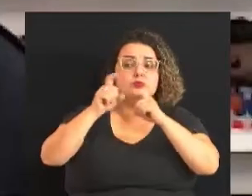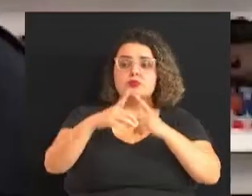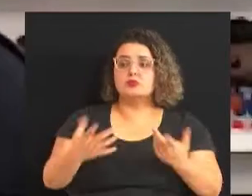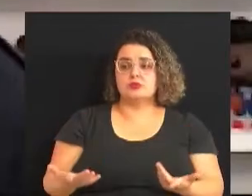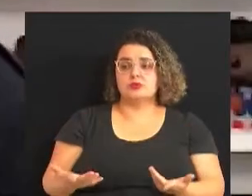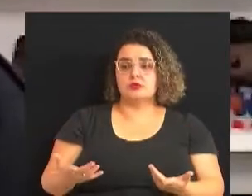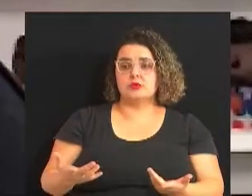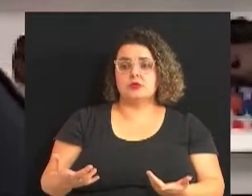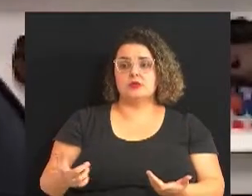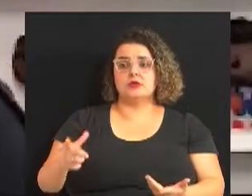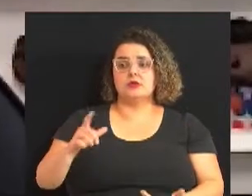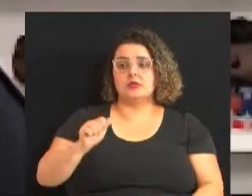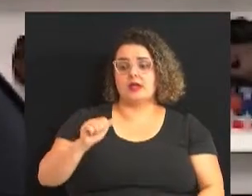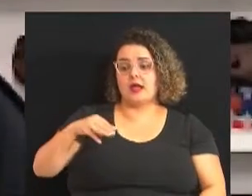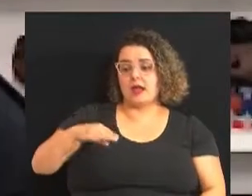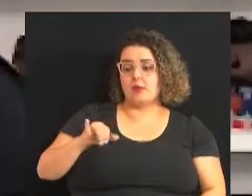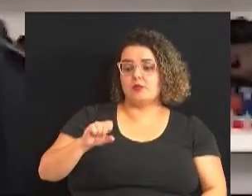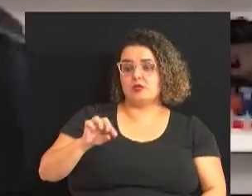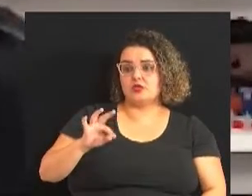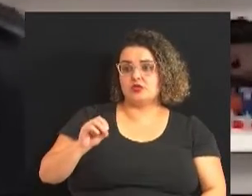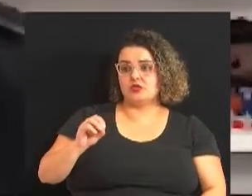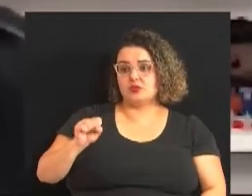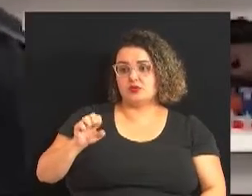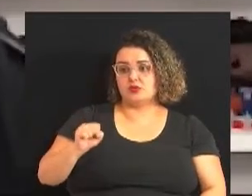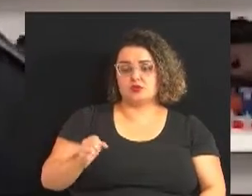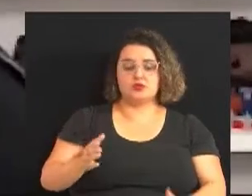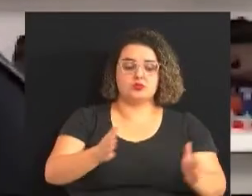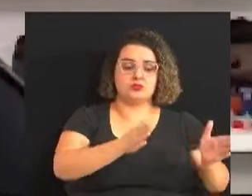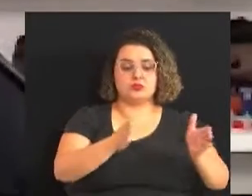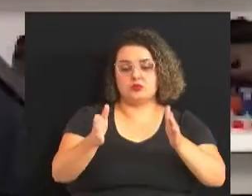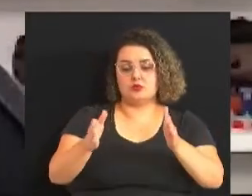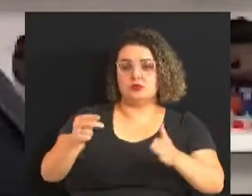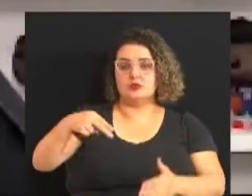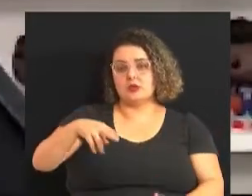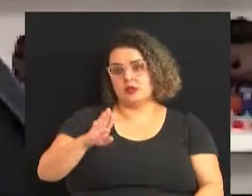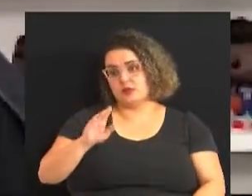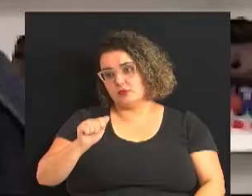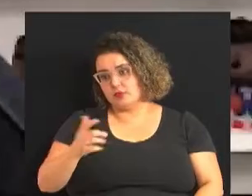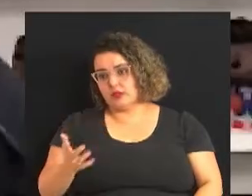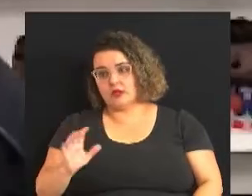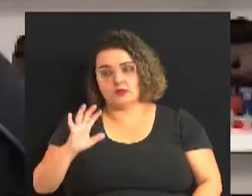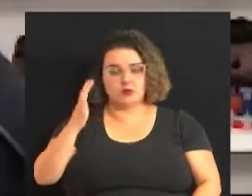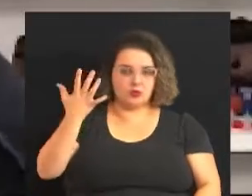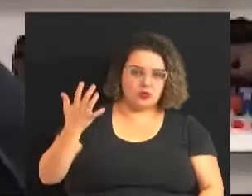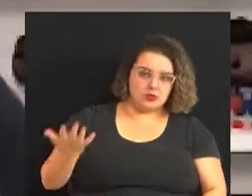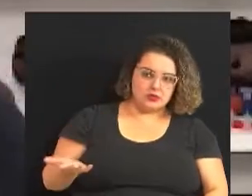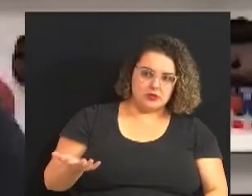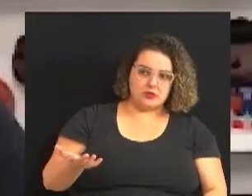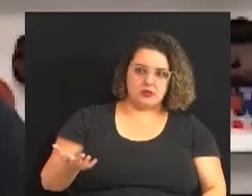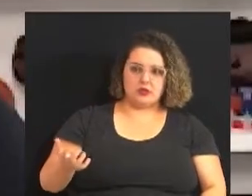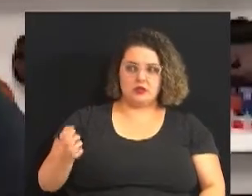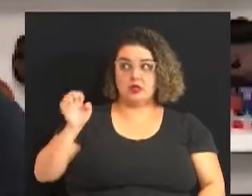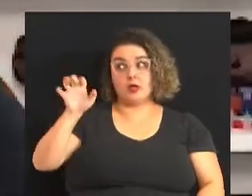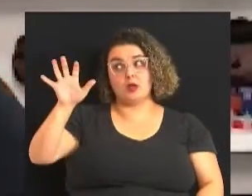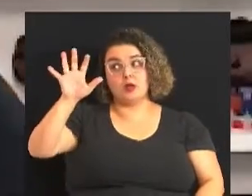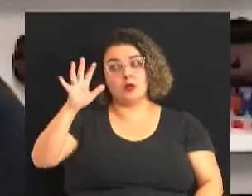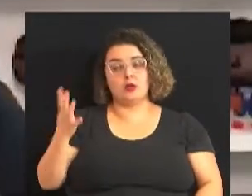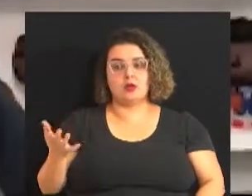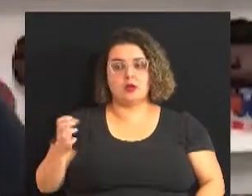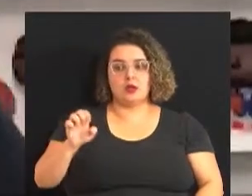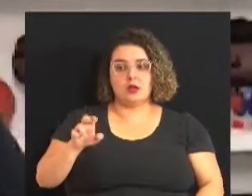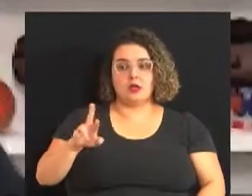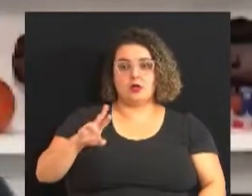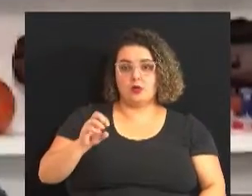ter amistosos entre uma janela e outra, porque você tem NBA acontecendo, né? Você tem Euroliga acontecendo e a Euroliga os jogadores